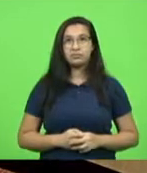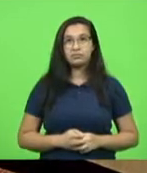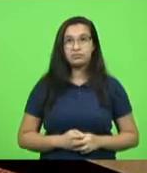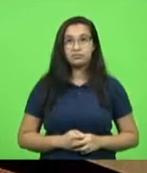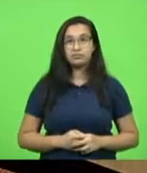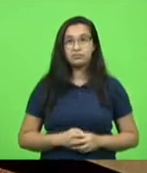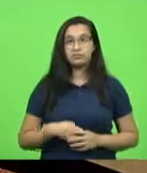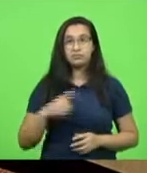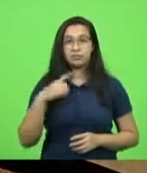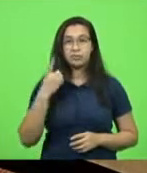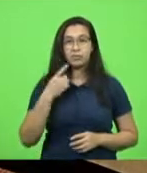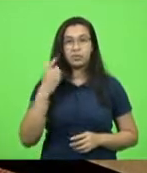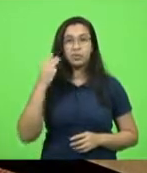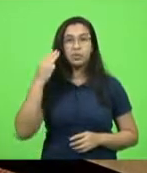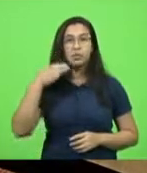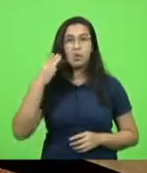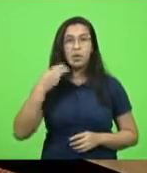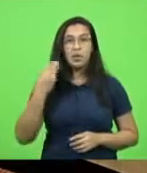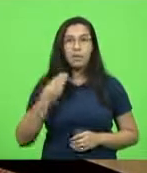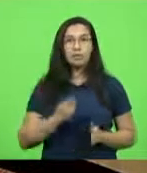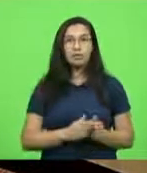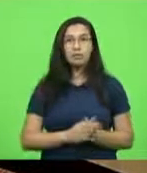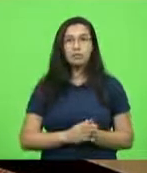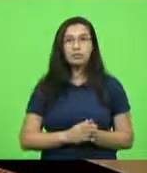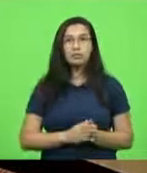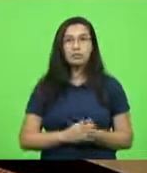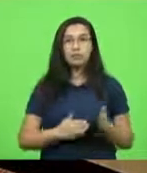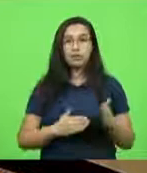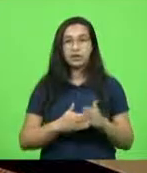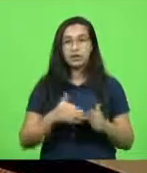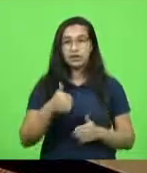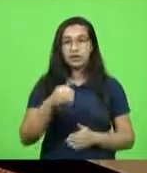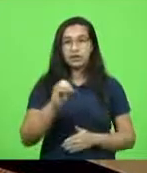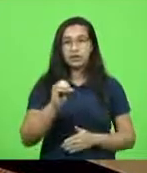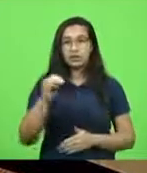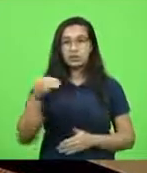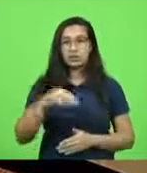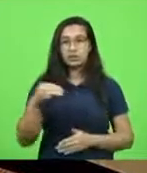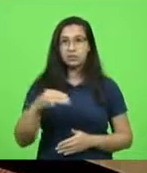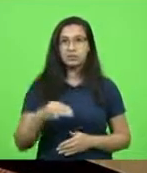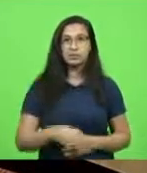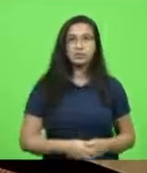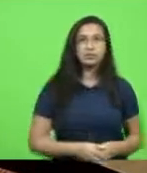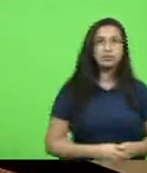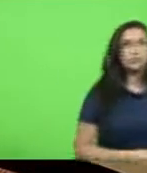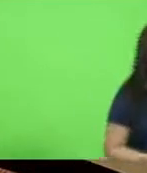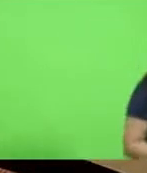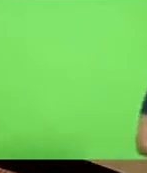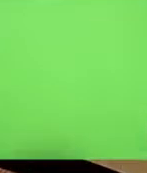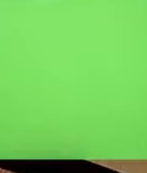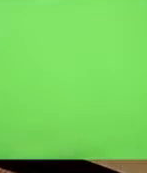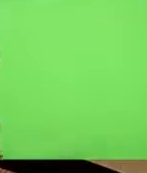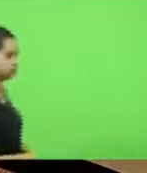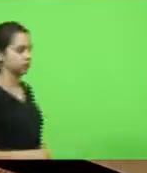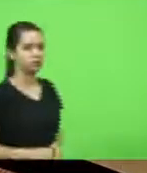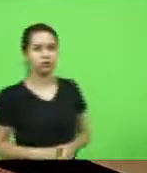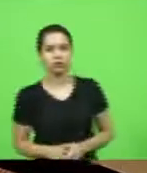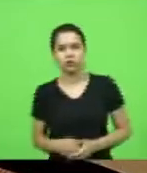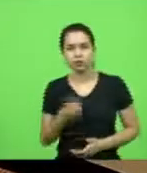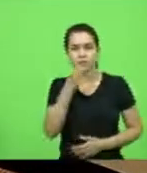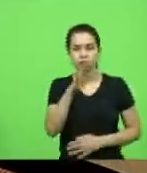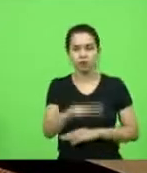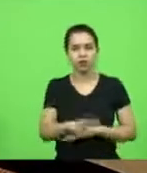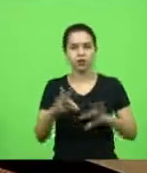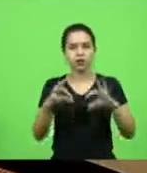deputado Marcos Machado por gentileza por 10 minutos e Oi boa tarde a todos os